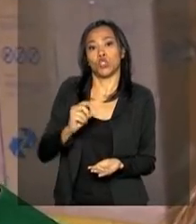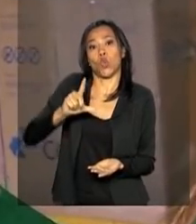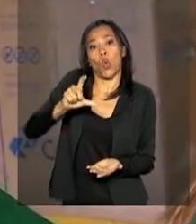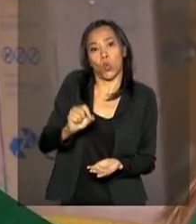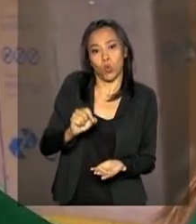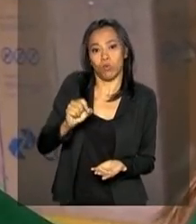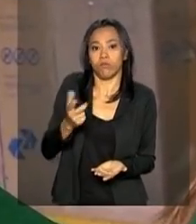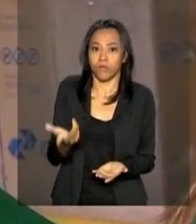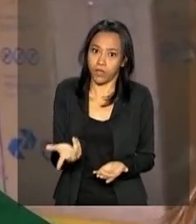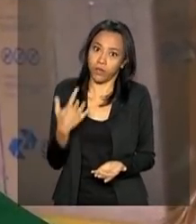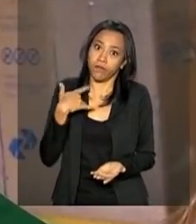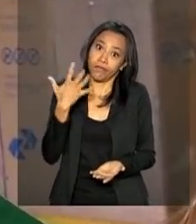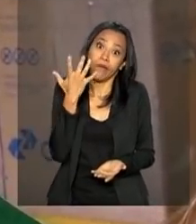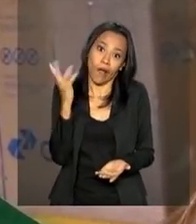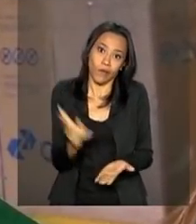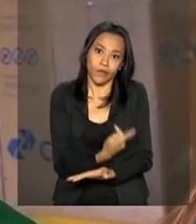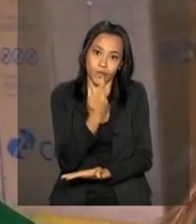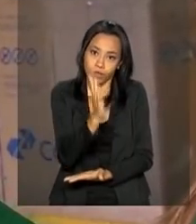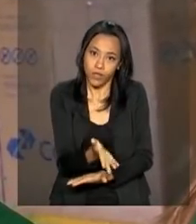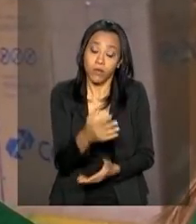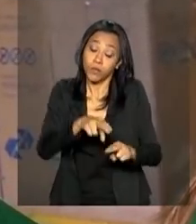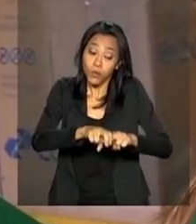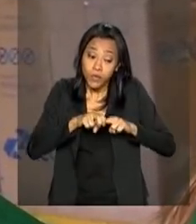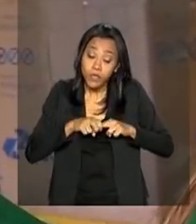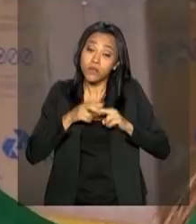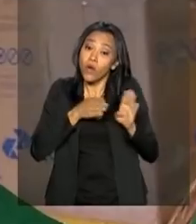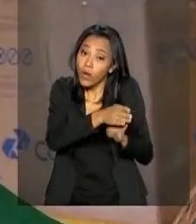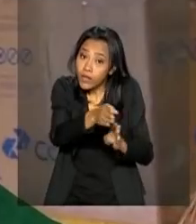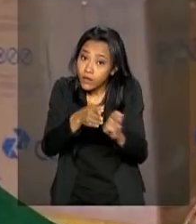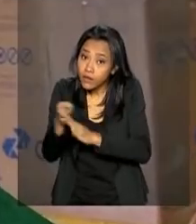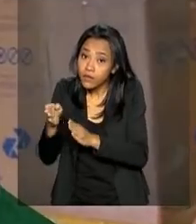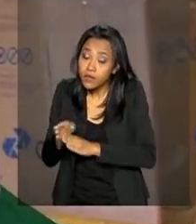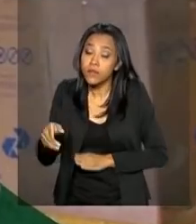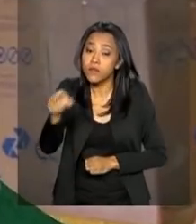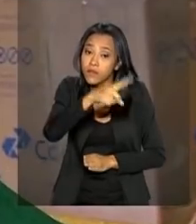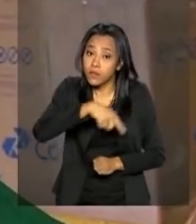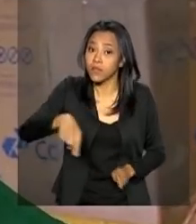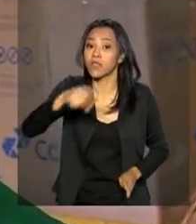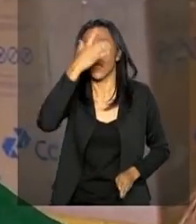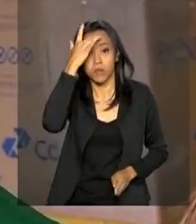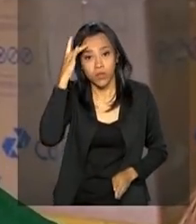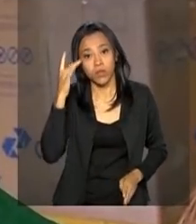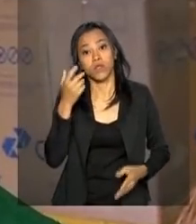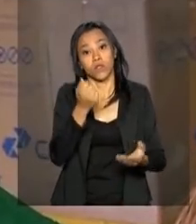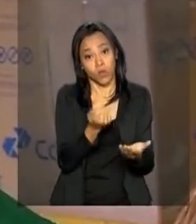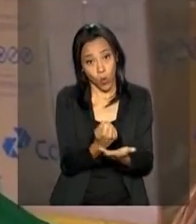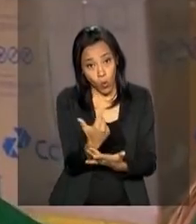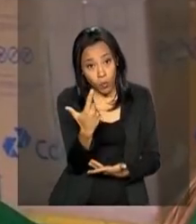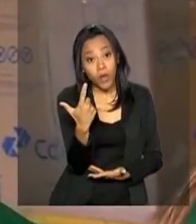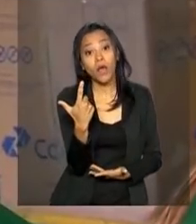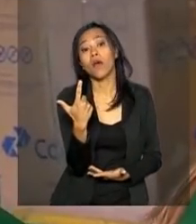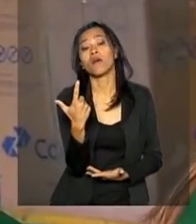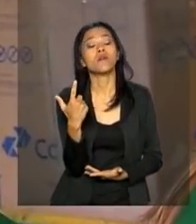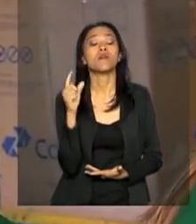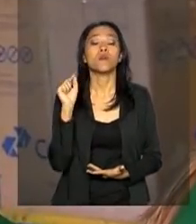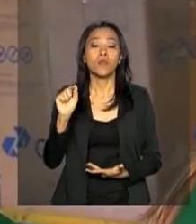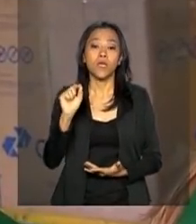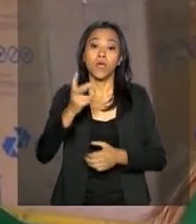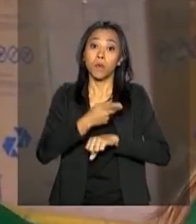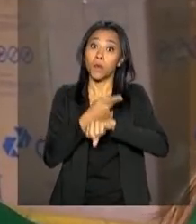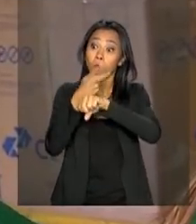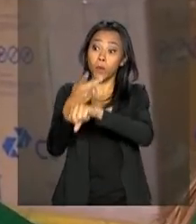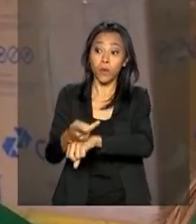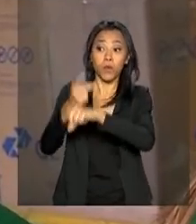foi postado. Para isso a gente também orienta que os clientes, quando forem comprar, eles procurem